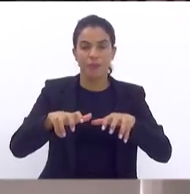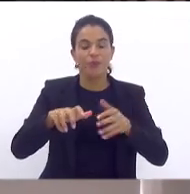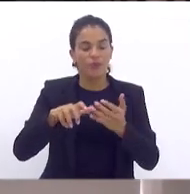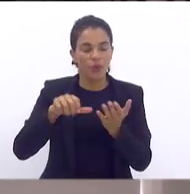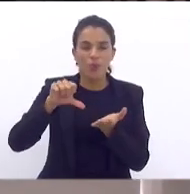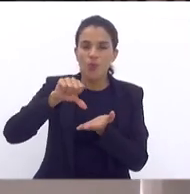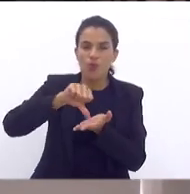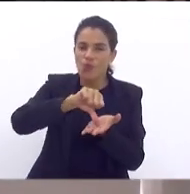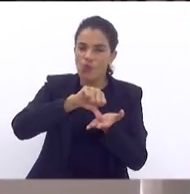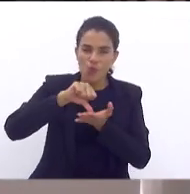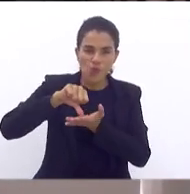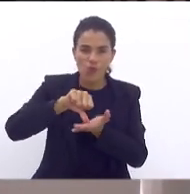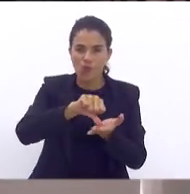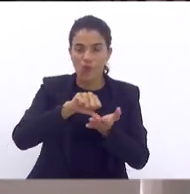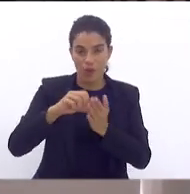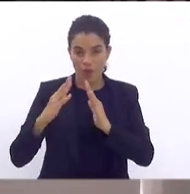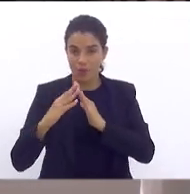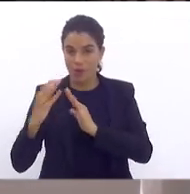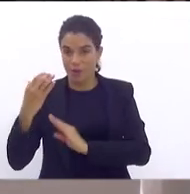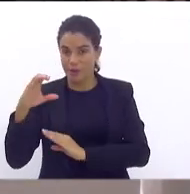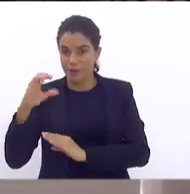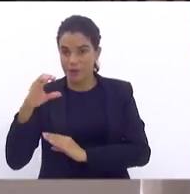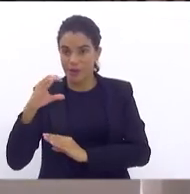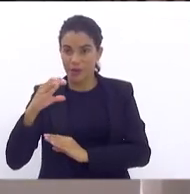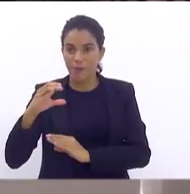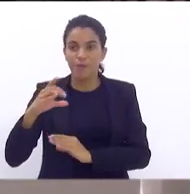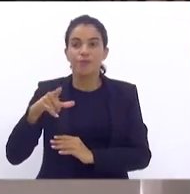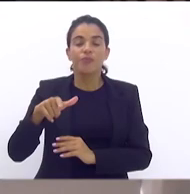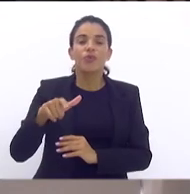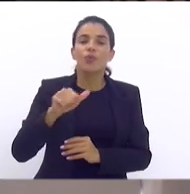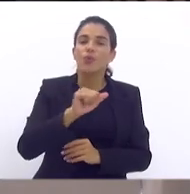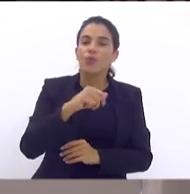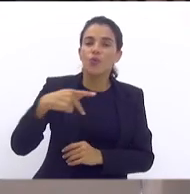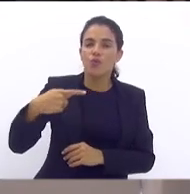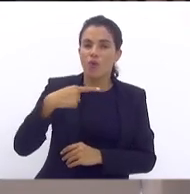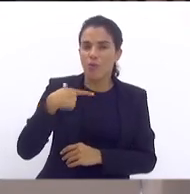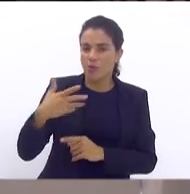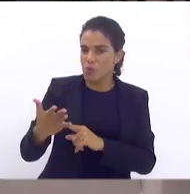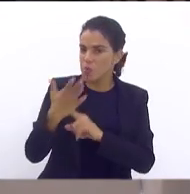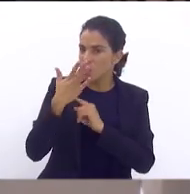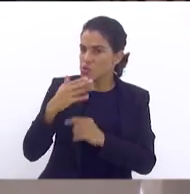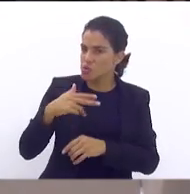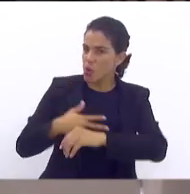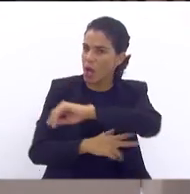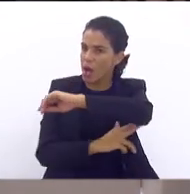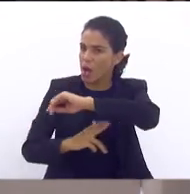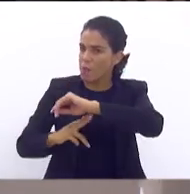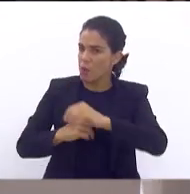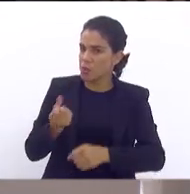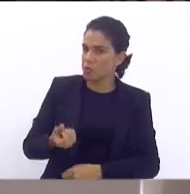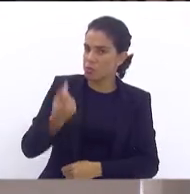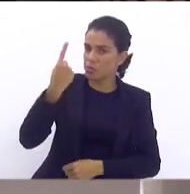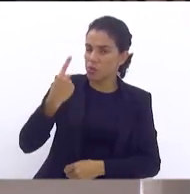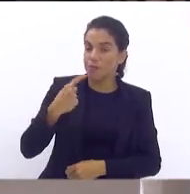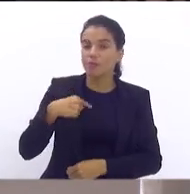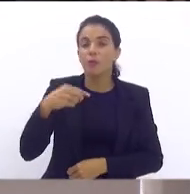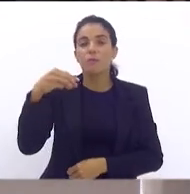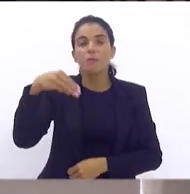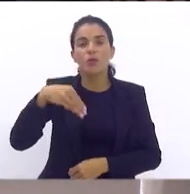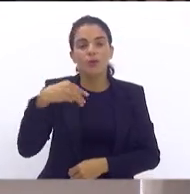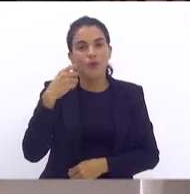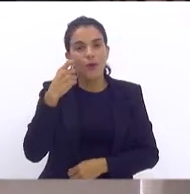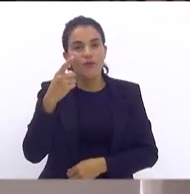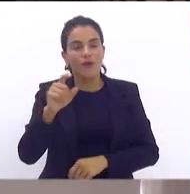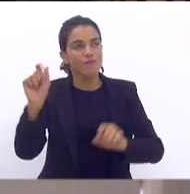aplicativo, não dava. Eu moro em Niterói, né? E o Waze não mostrava a ponte. Eu achei aquilo estranho e falei, nunca vi isso. E aí, minutos depois, eu